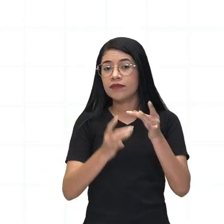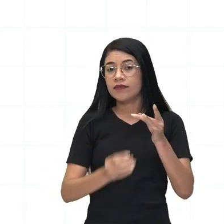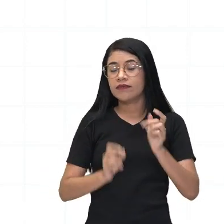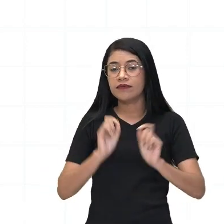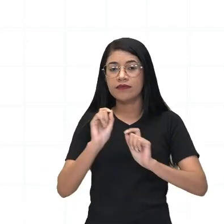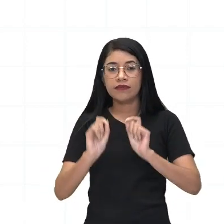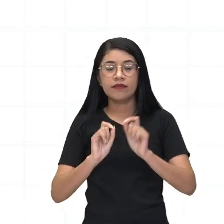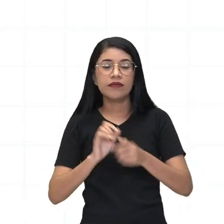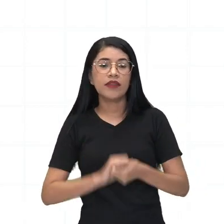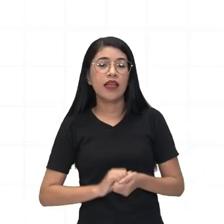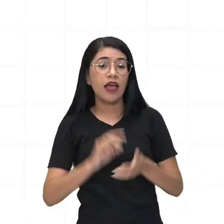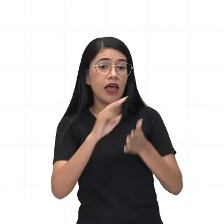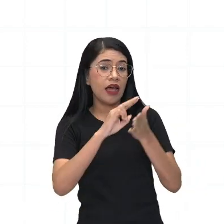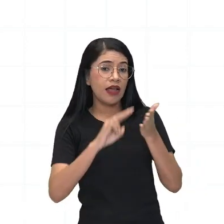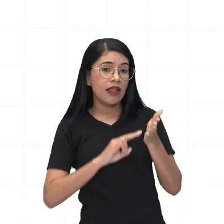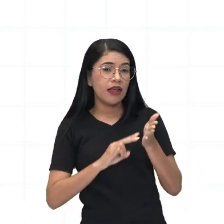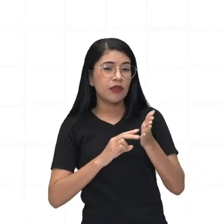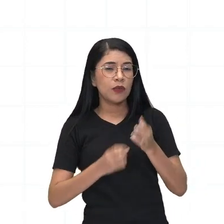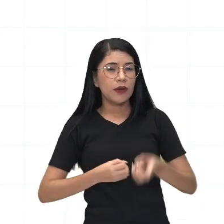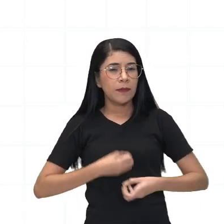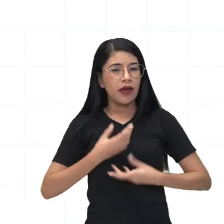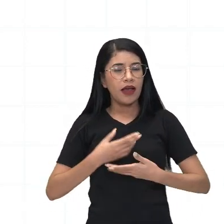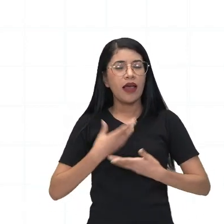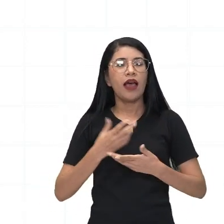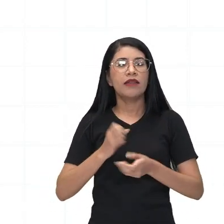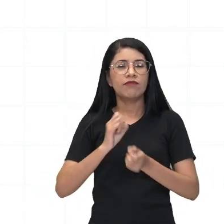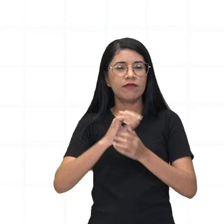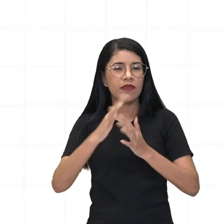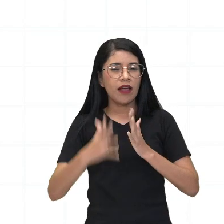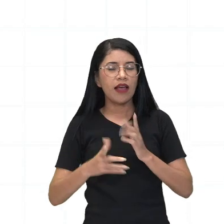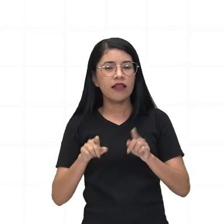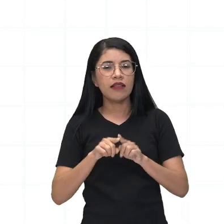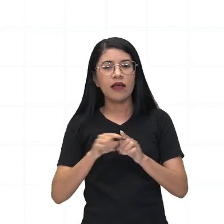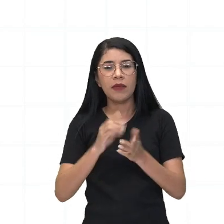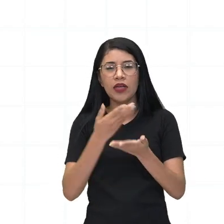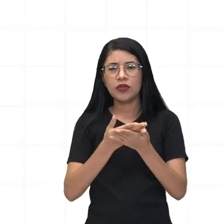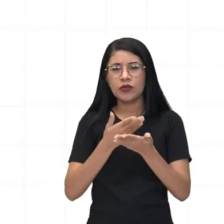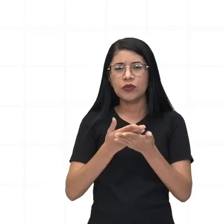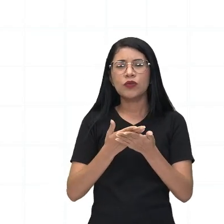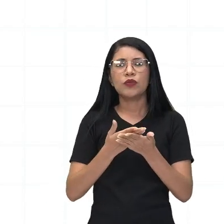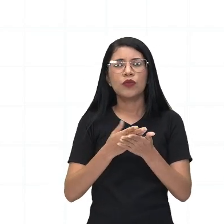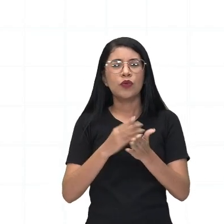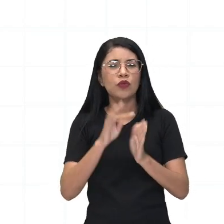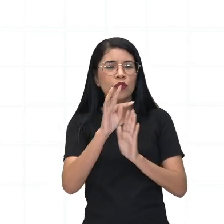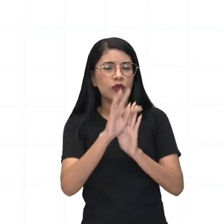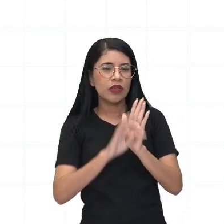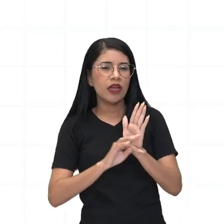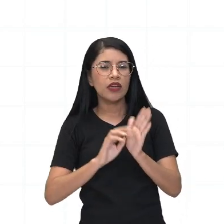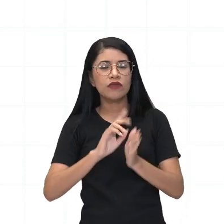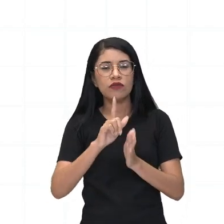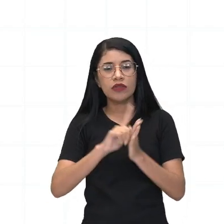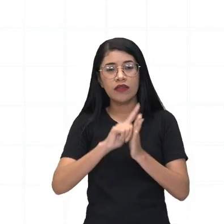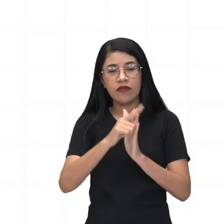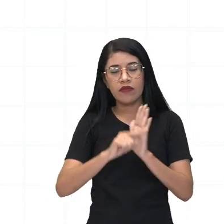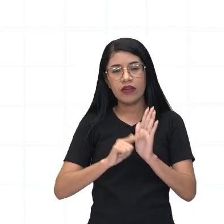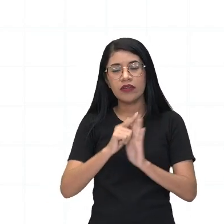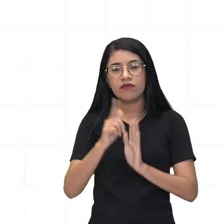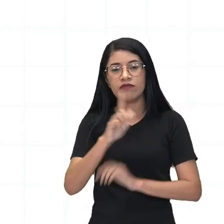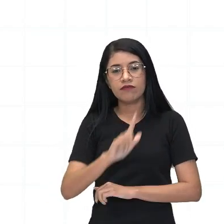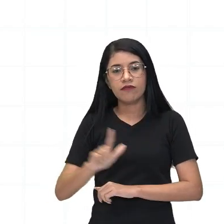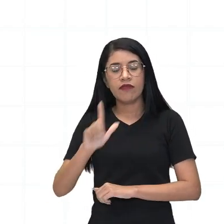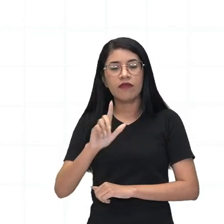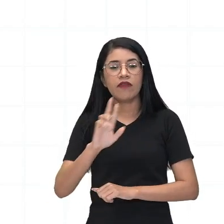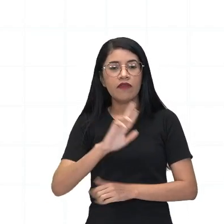detalhamento, teremos a leitura expressiva, fluente, o estudo e oralização de textos literários diversos,